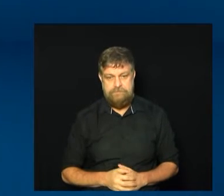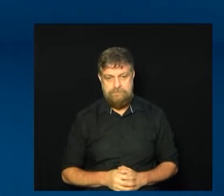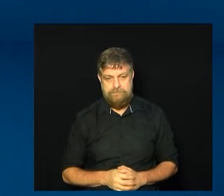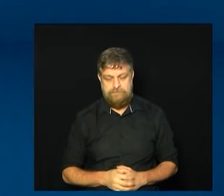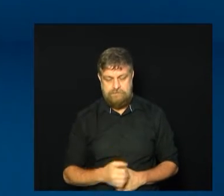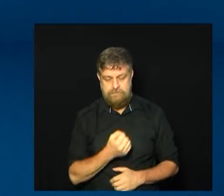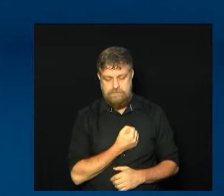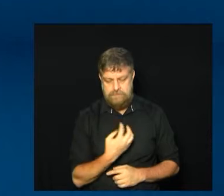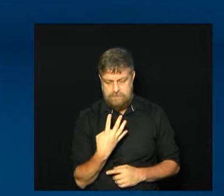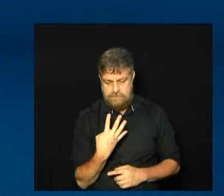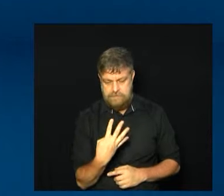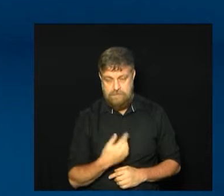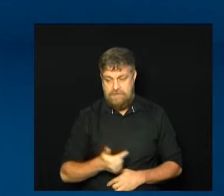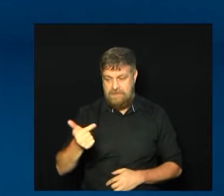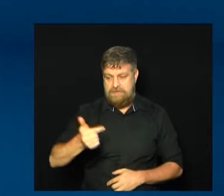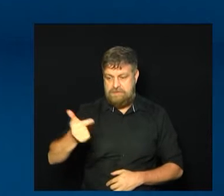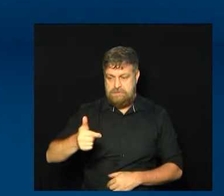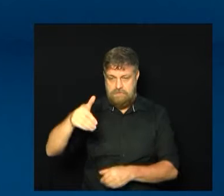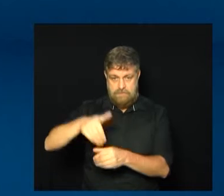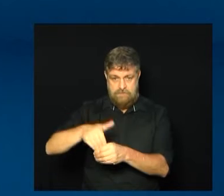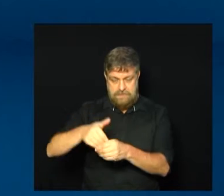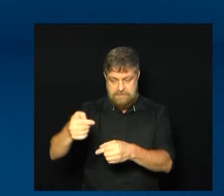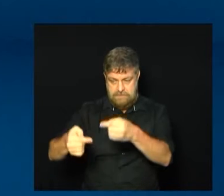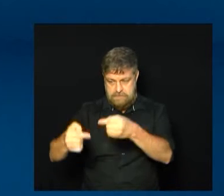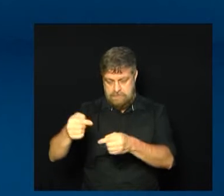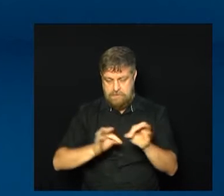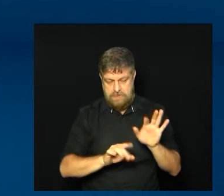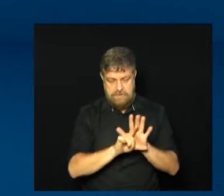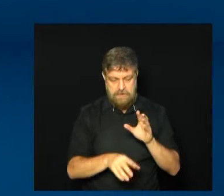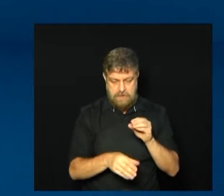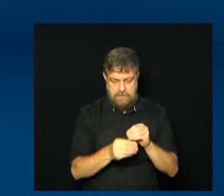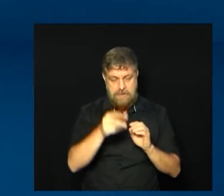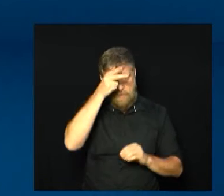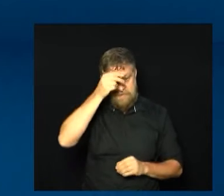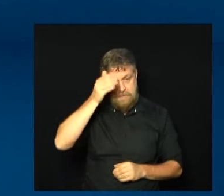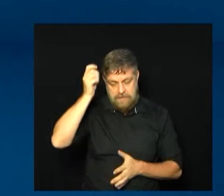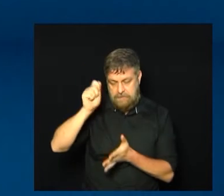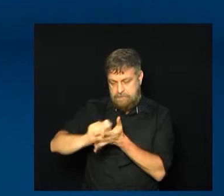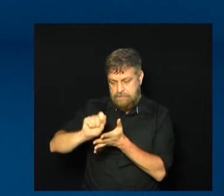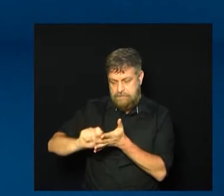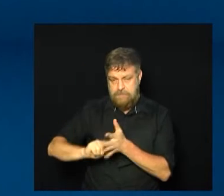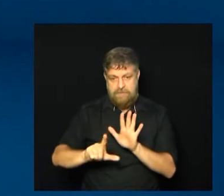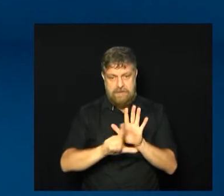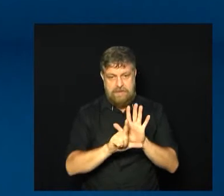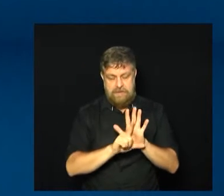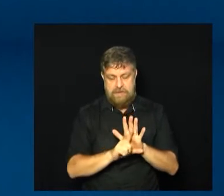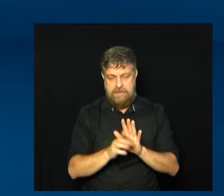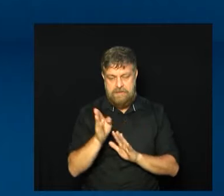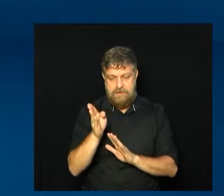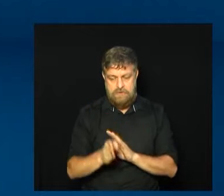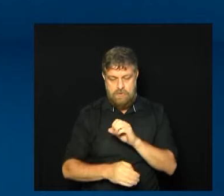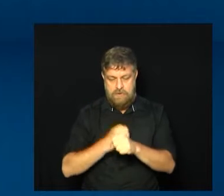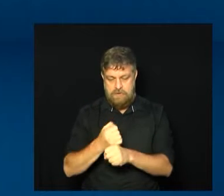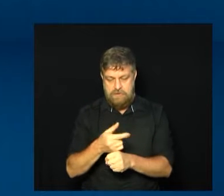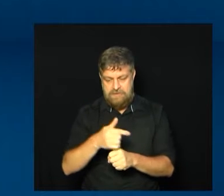O item 4 é a segunda discussão do projeto de lei complementar, também de autoria do prefeito, que altera a lei de 2007 sobre a